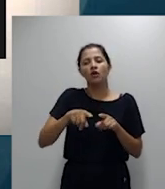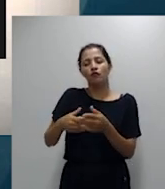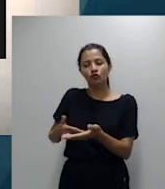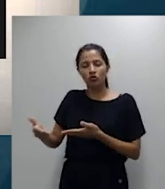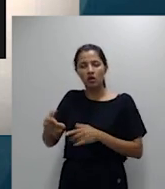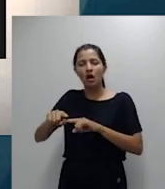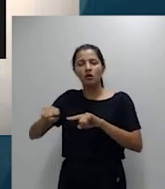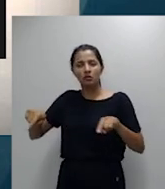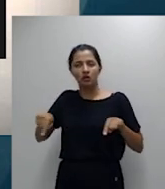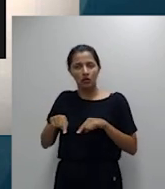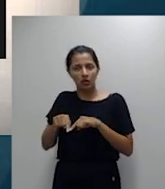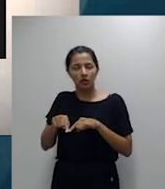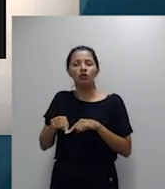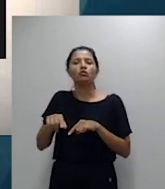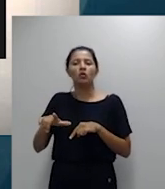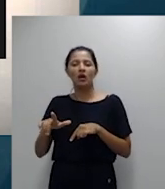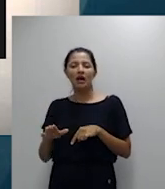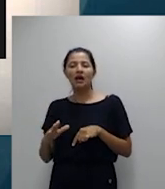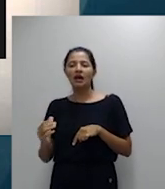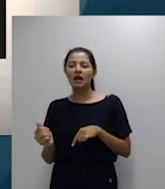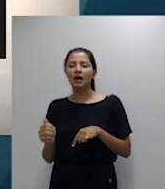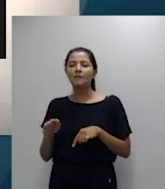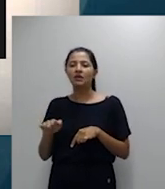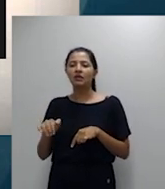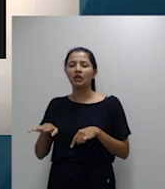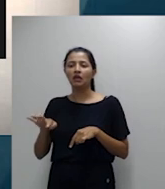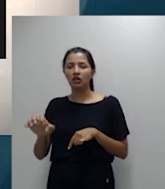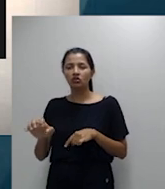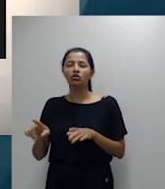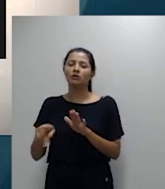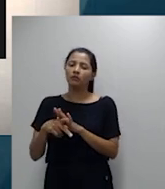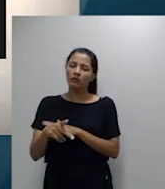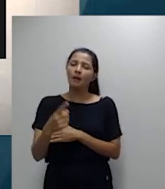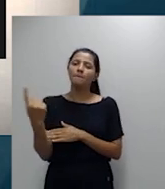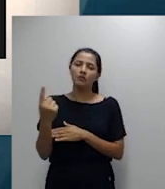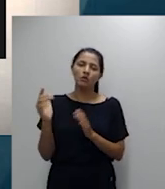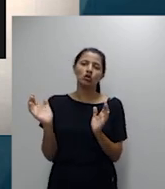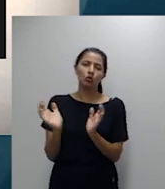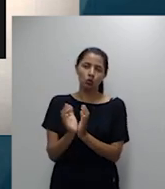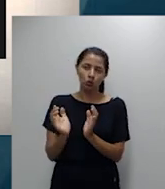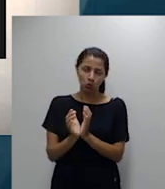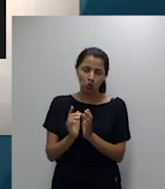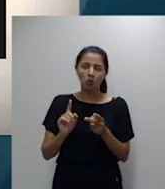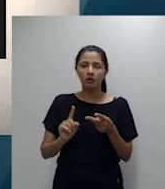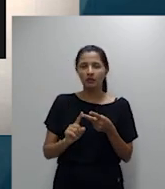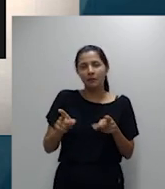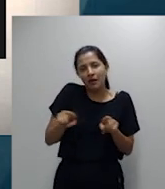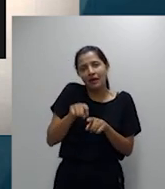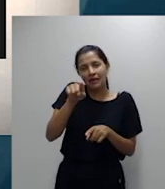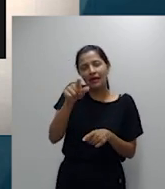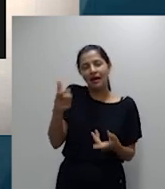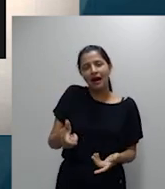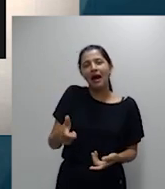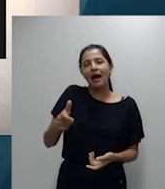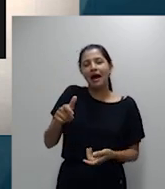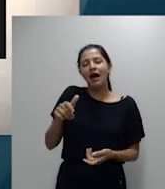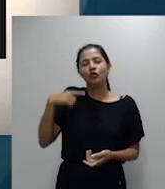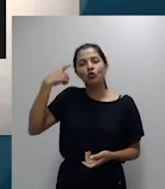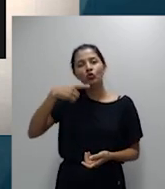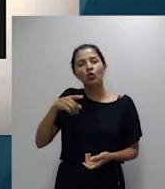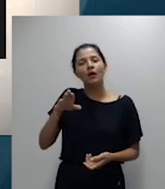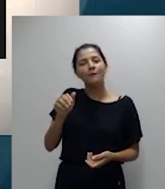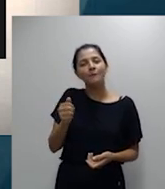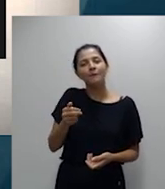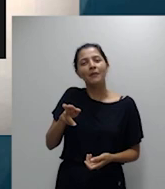intercâmbio permanente com a curadoria da primeira turma aquilo doutora Bárbara e agradecimento